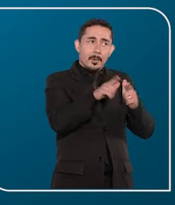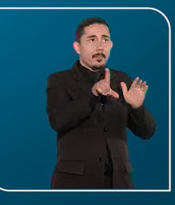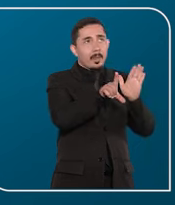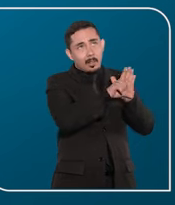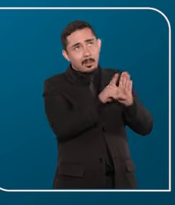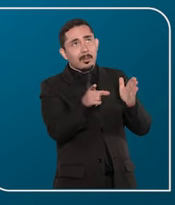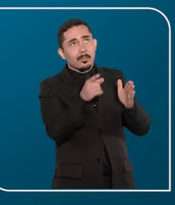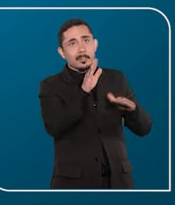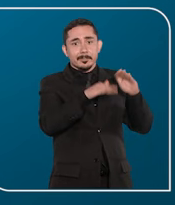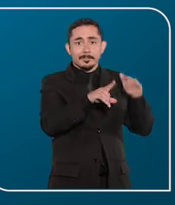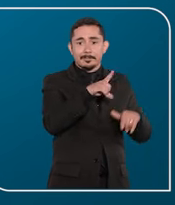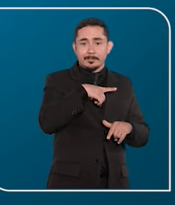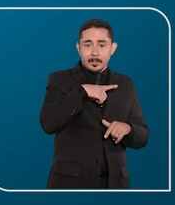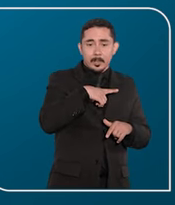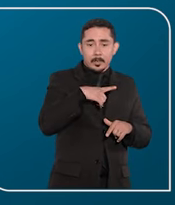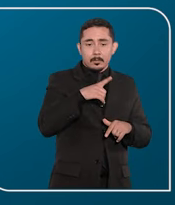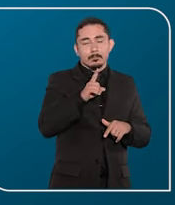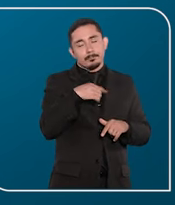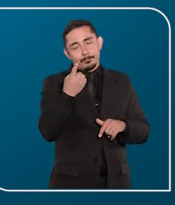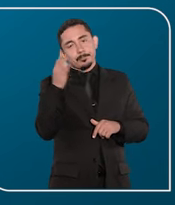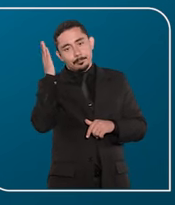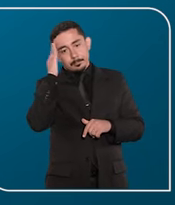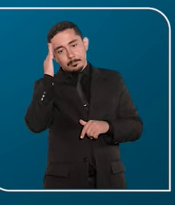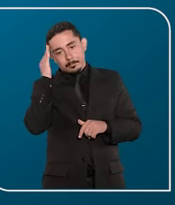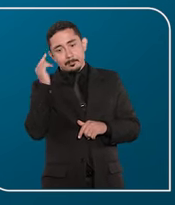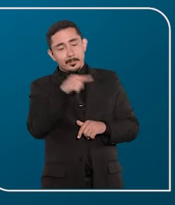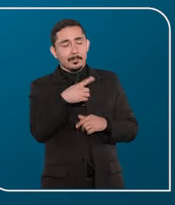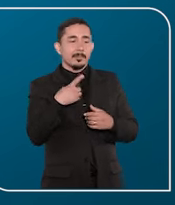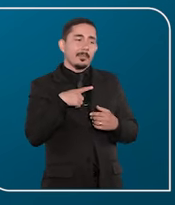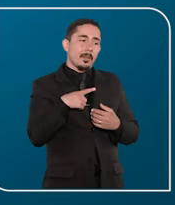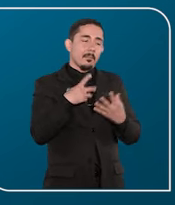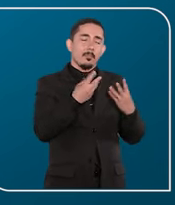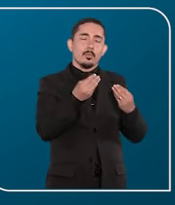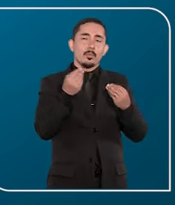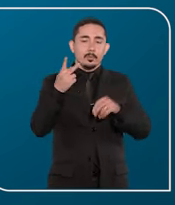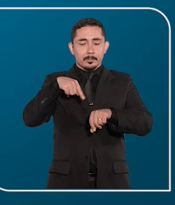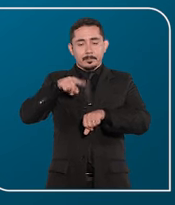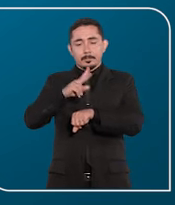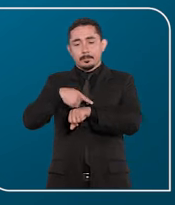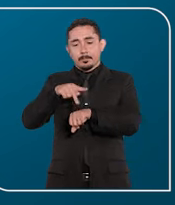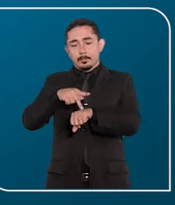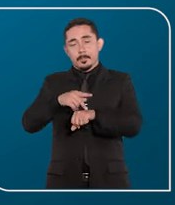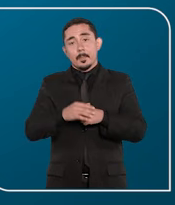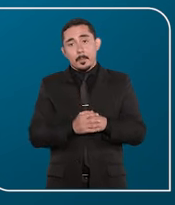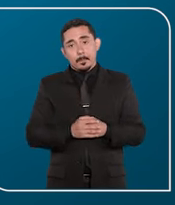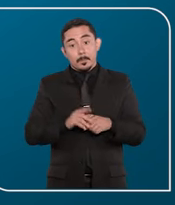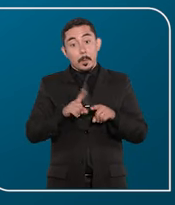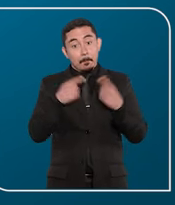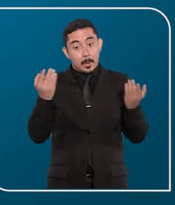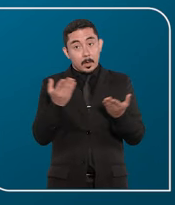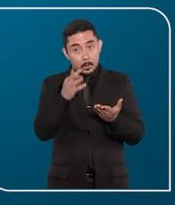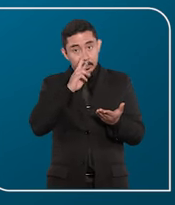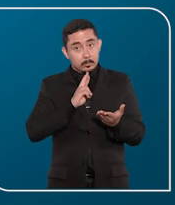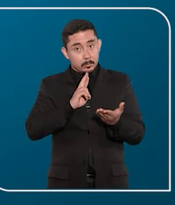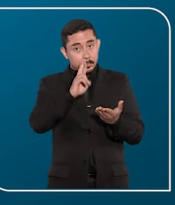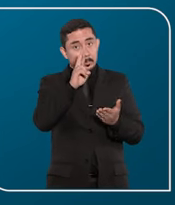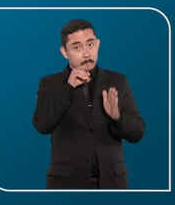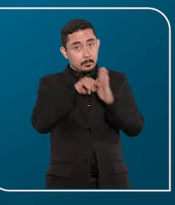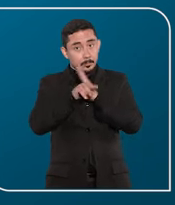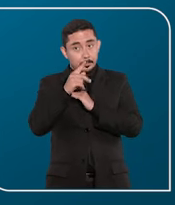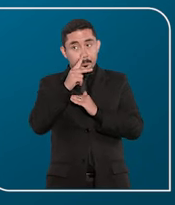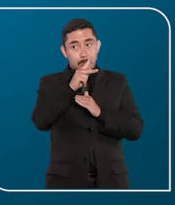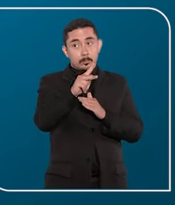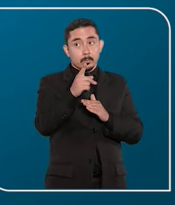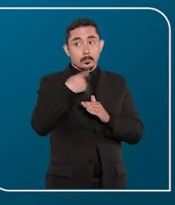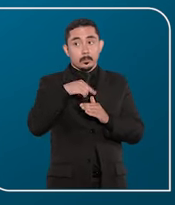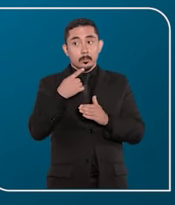que nós todos sabemos que existem em nosso país. Mas, aí sim, agora respondendo a tua pergunta, eu quero te dizer